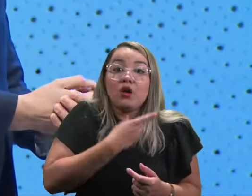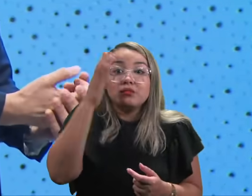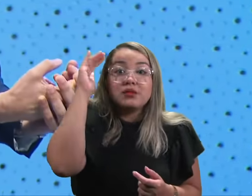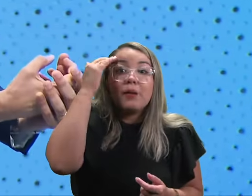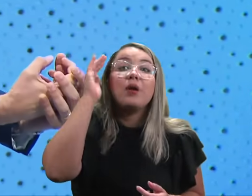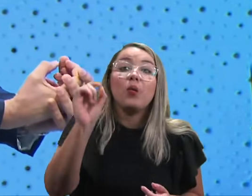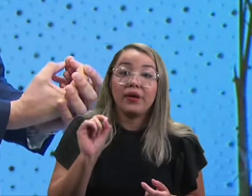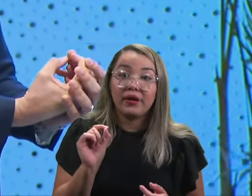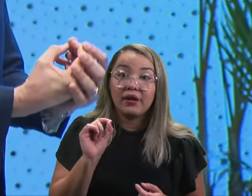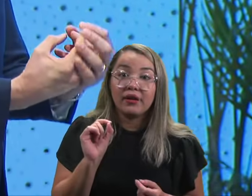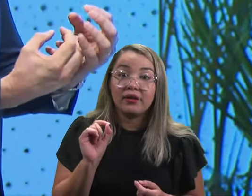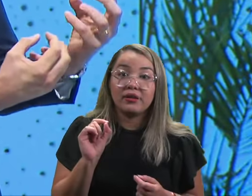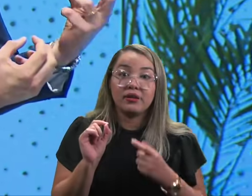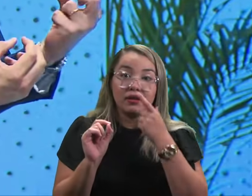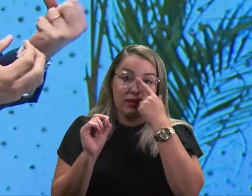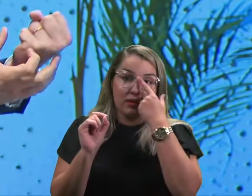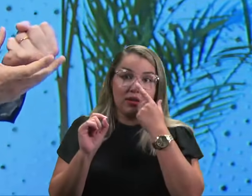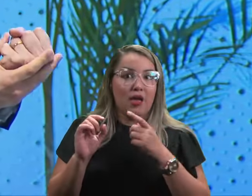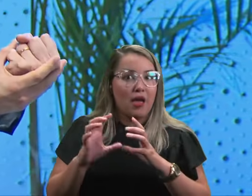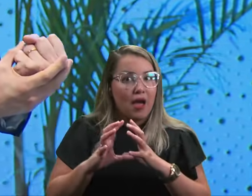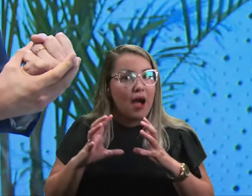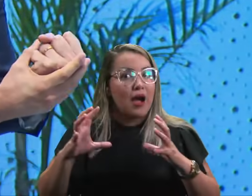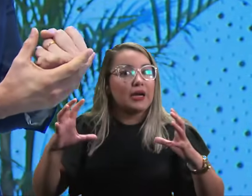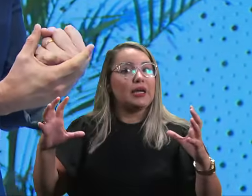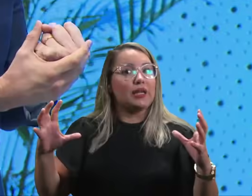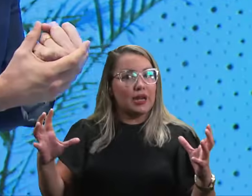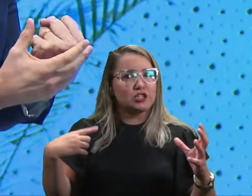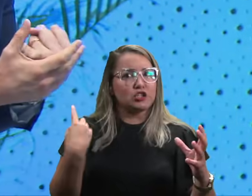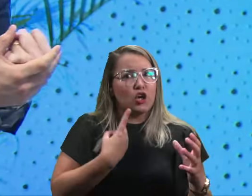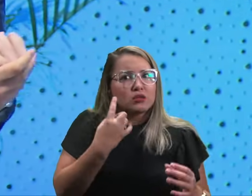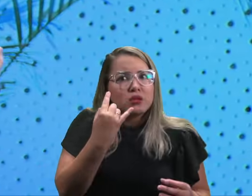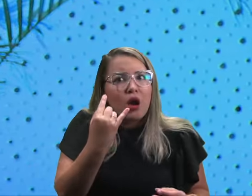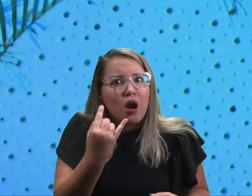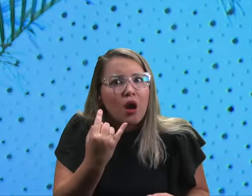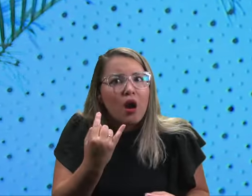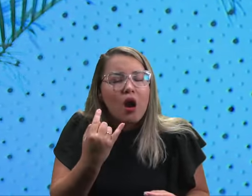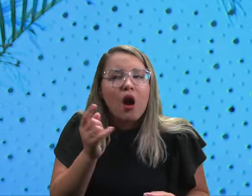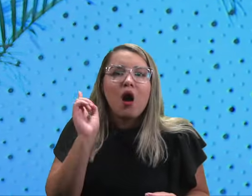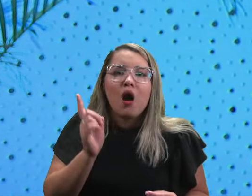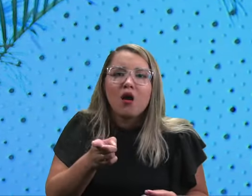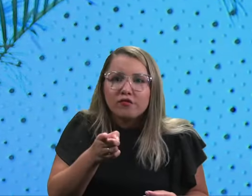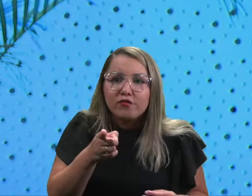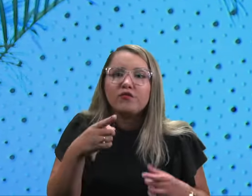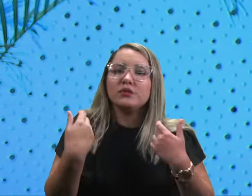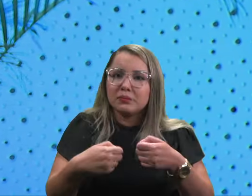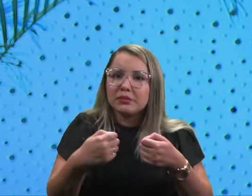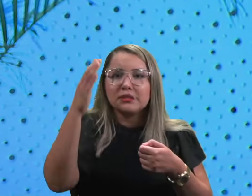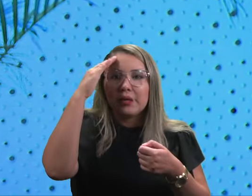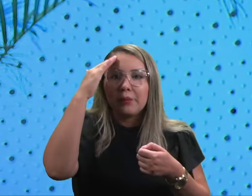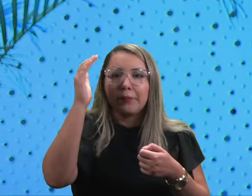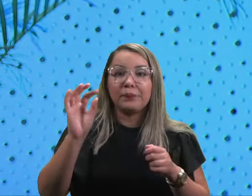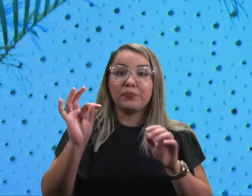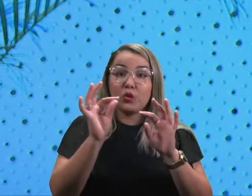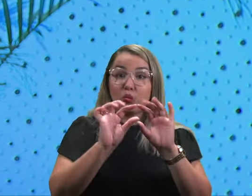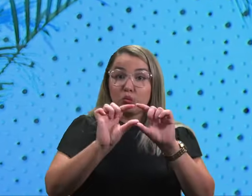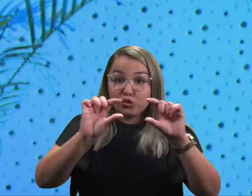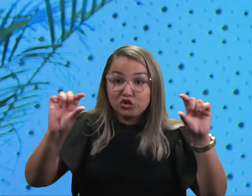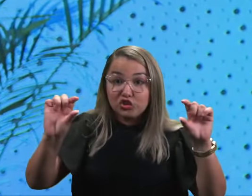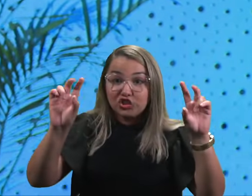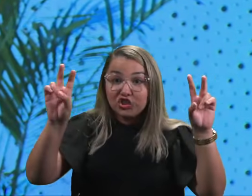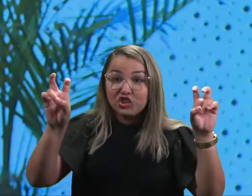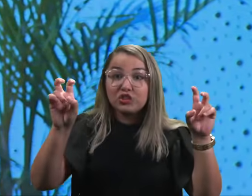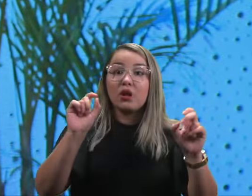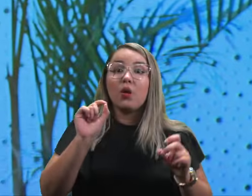é, e essa é a grande chave, e é isso que você precisa saber. E o título da mensagem de hoje